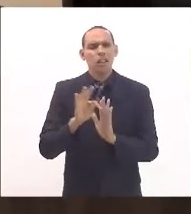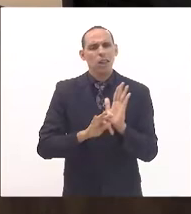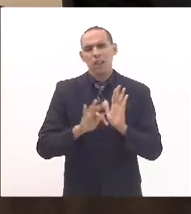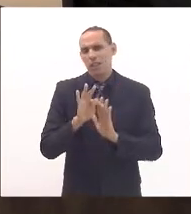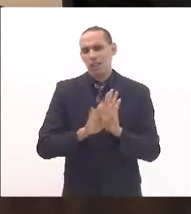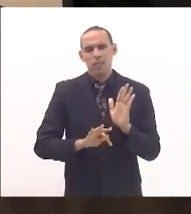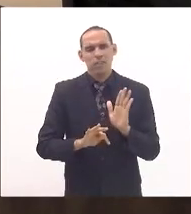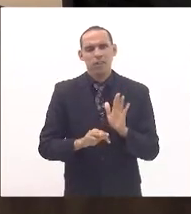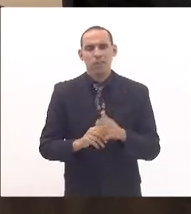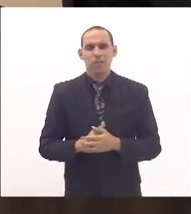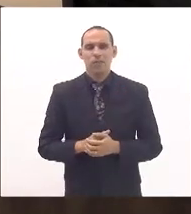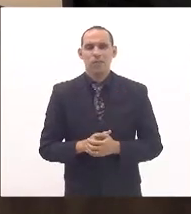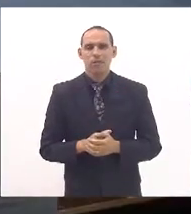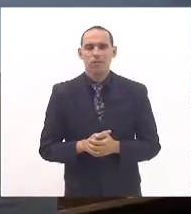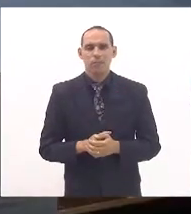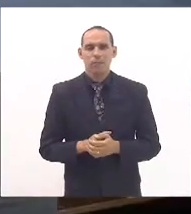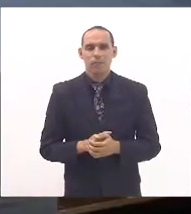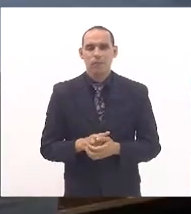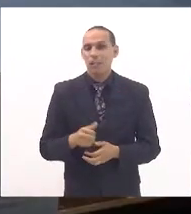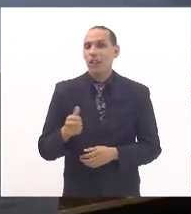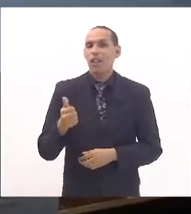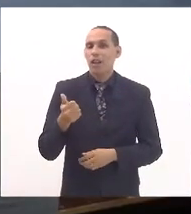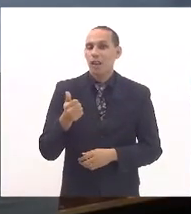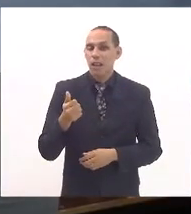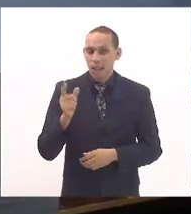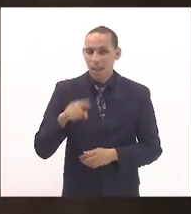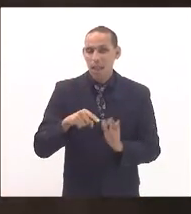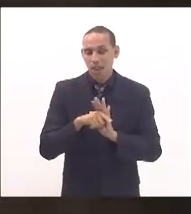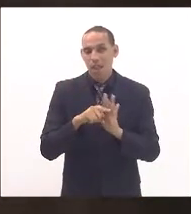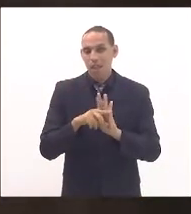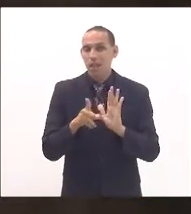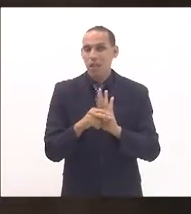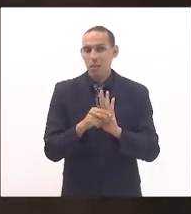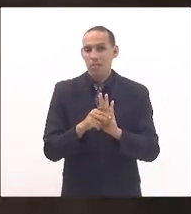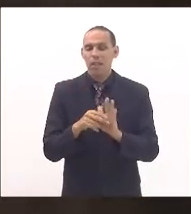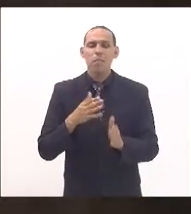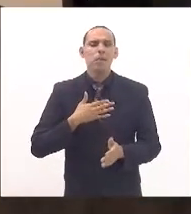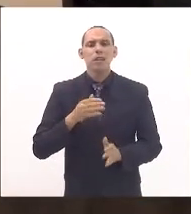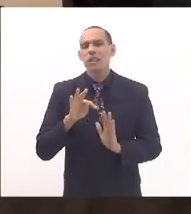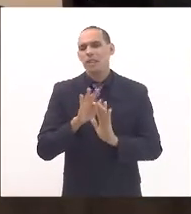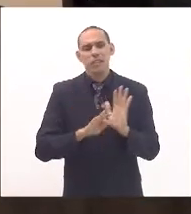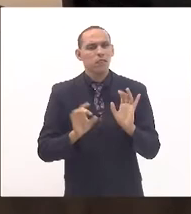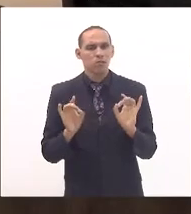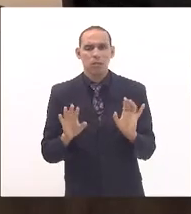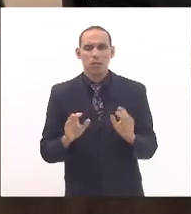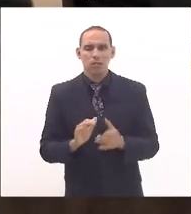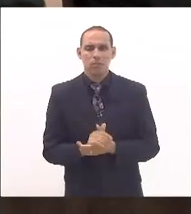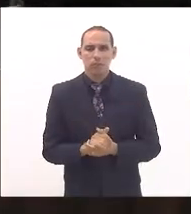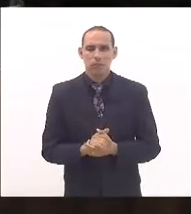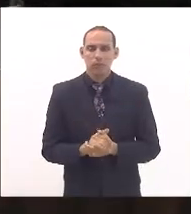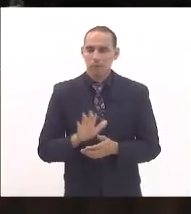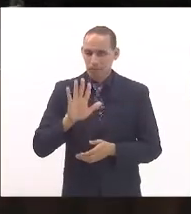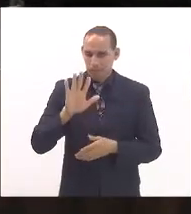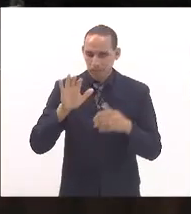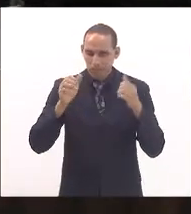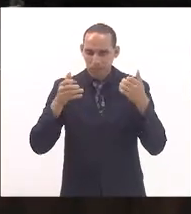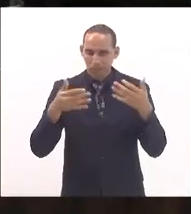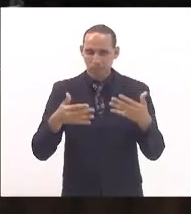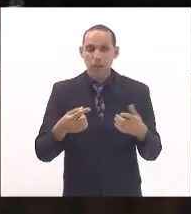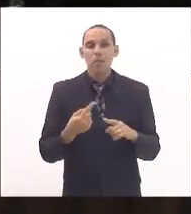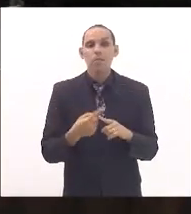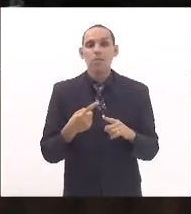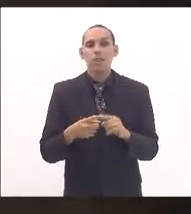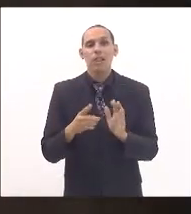redacional. Analisar as emendas do deputado... As minhas são só redacionais. Deixa eu dizer o seguinte. É que a do